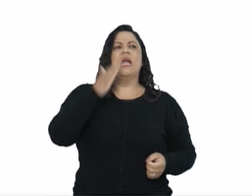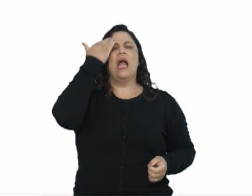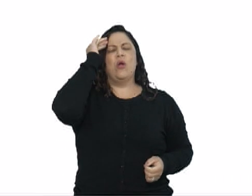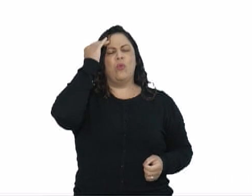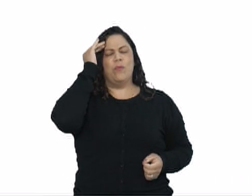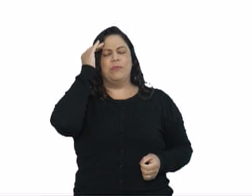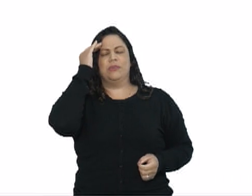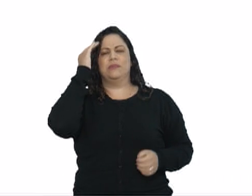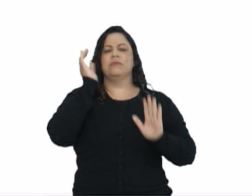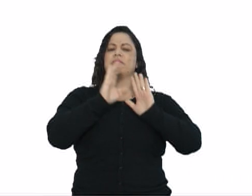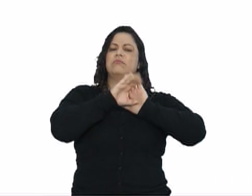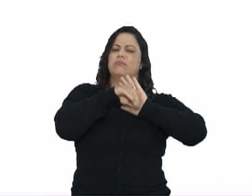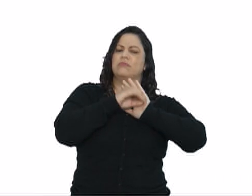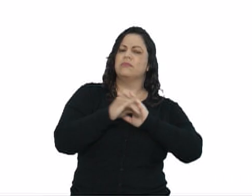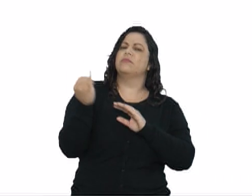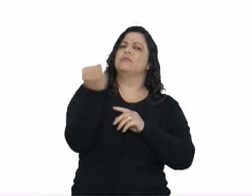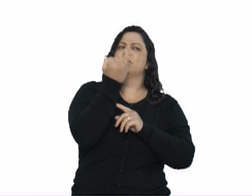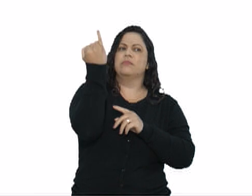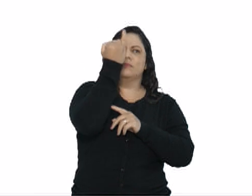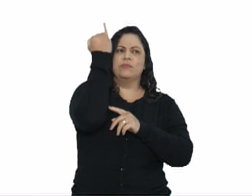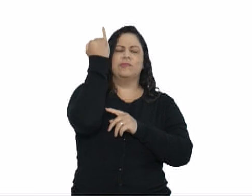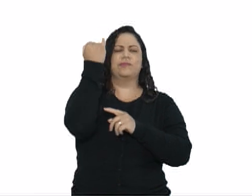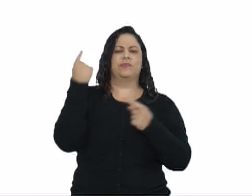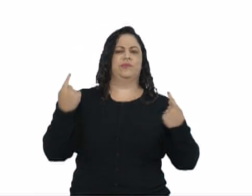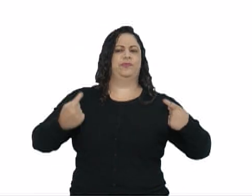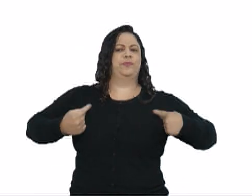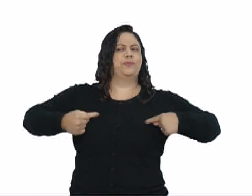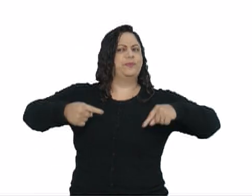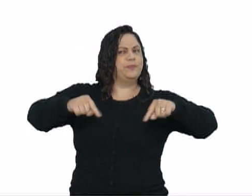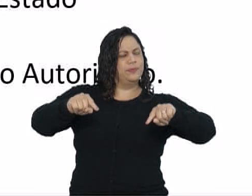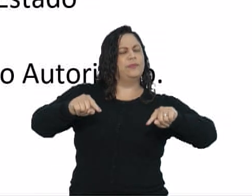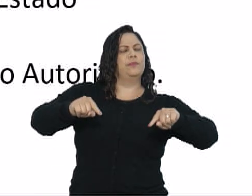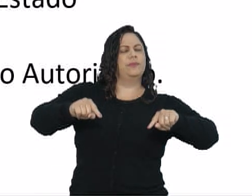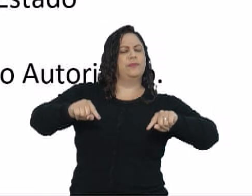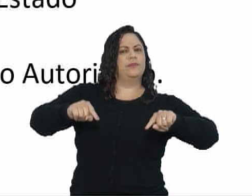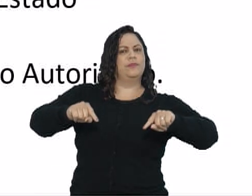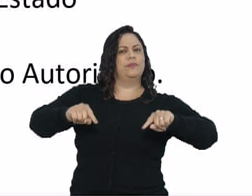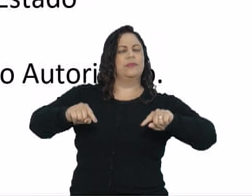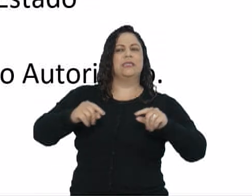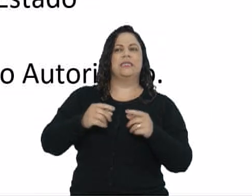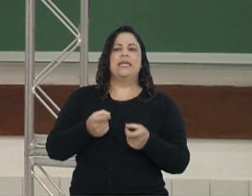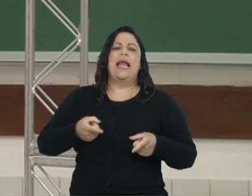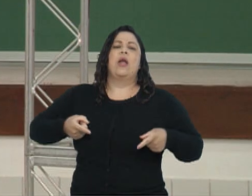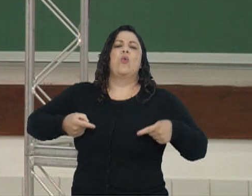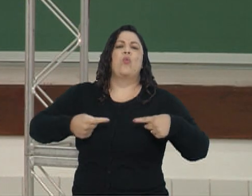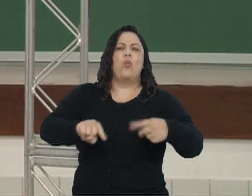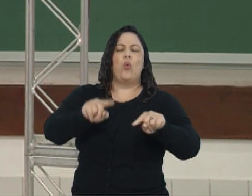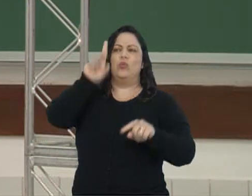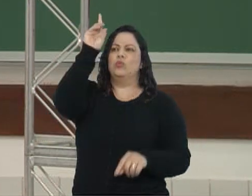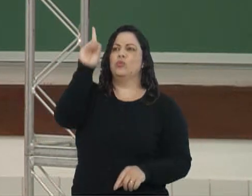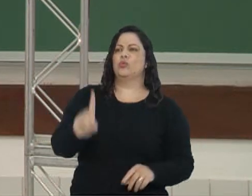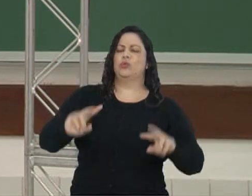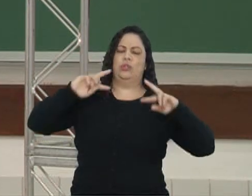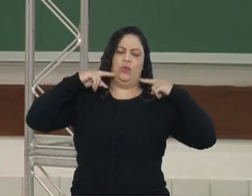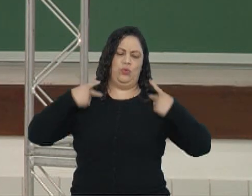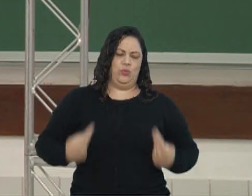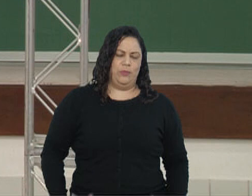muito importante para o combate das manifestações de poder que agridem os direitos humanos. Então, meus